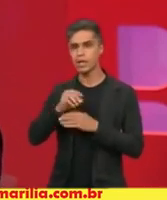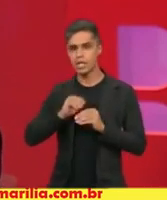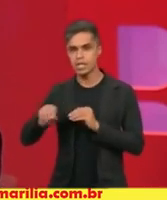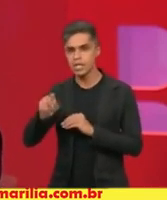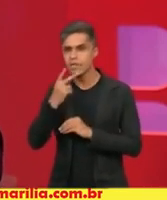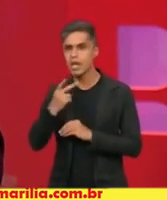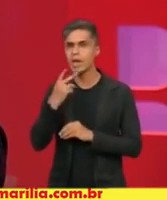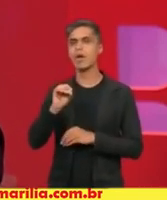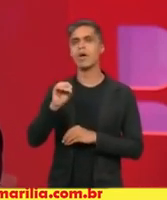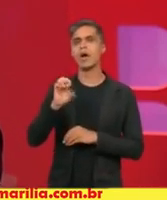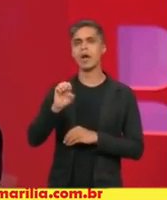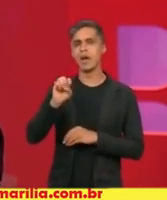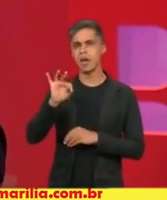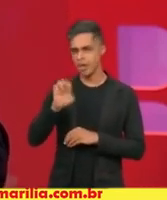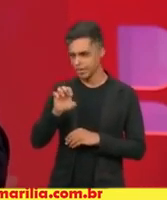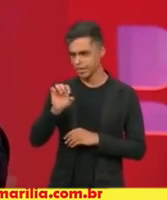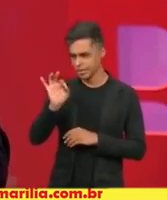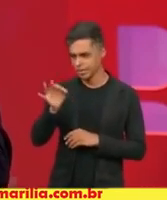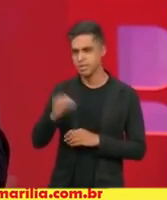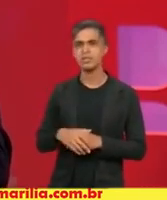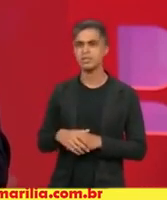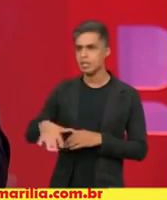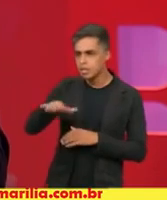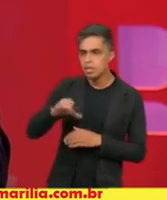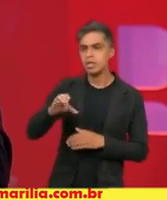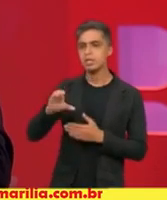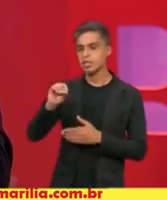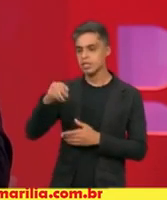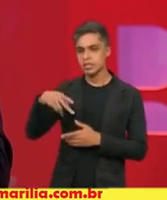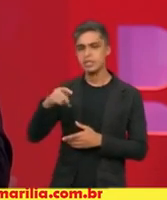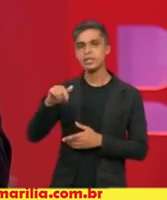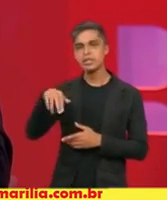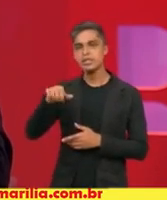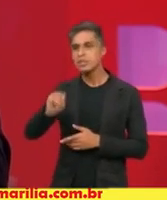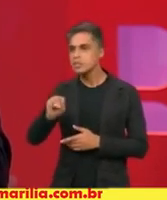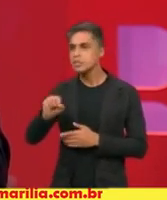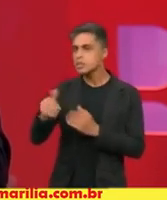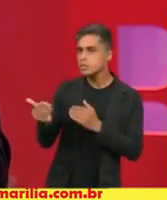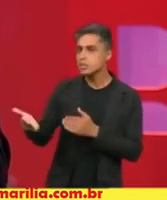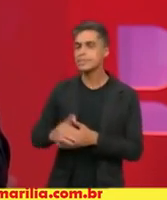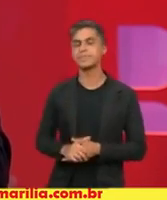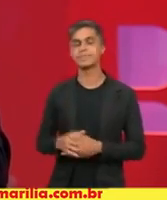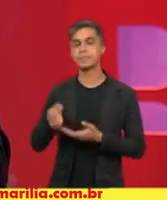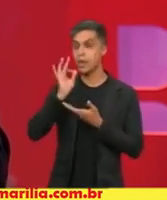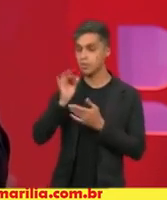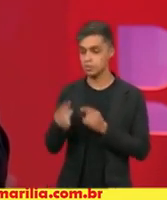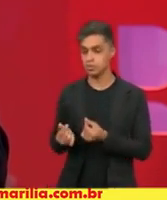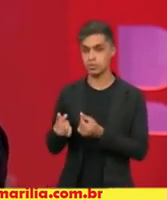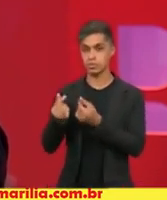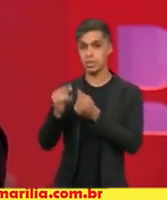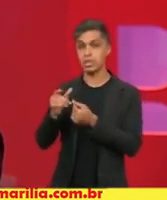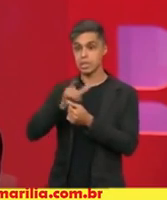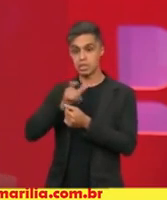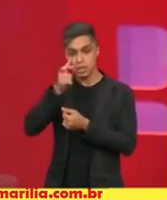de Oeste na época, mas não era exatamente Oeste, né? Isso. A região de Campinas e arredores ali. Esse café crescendo em São Paulo tinha ainda muito interesse na mão de